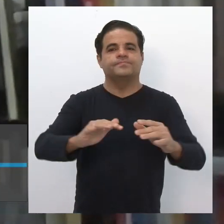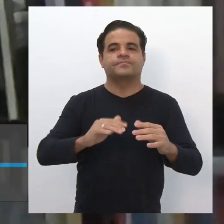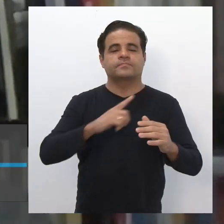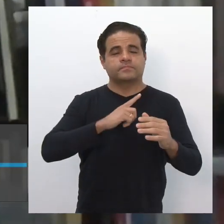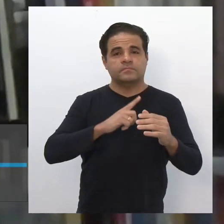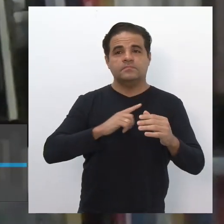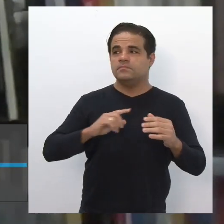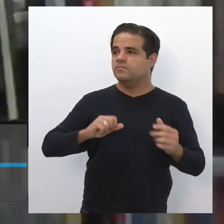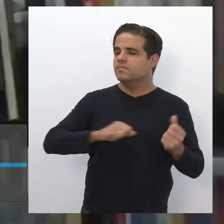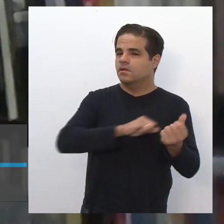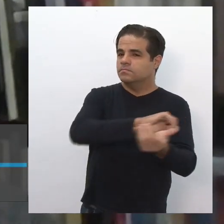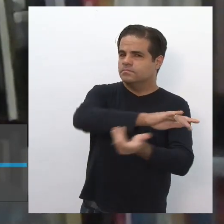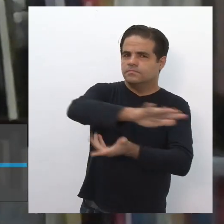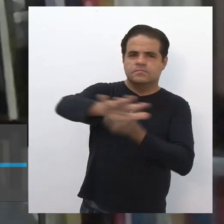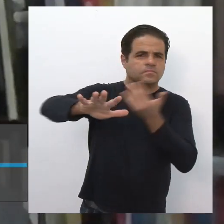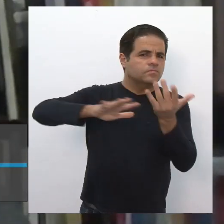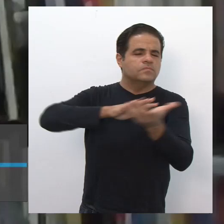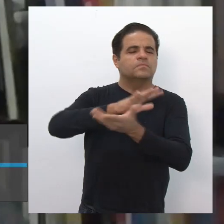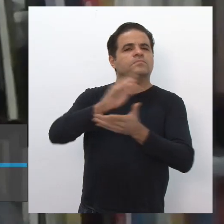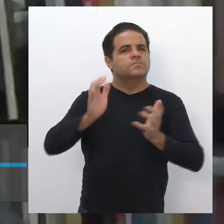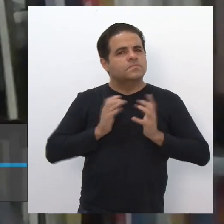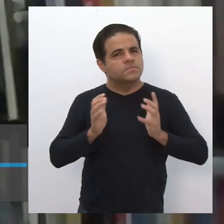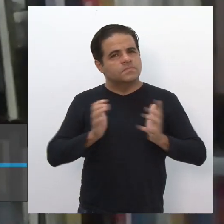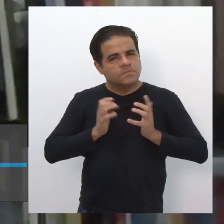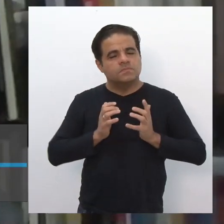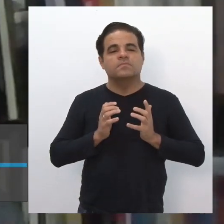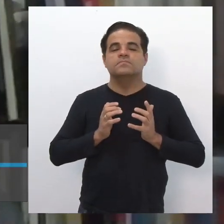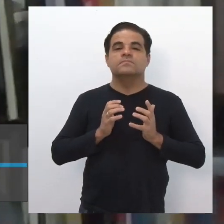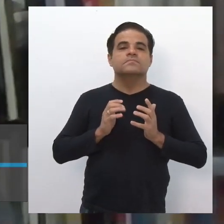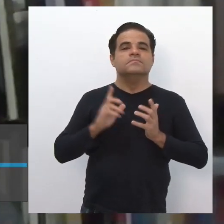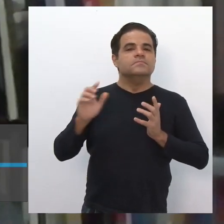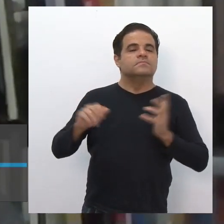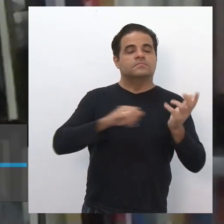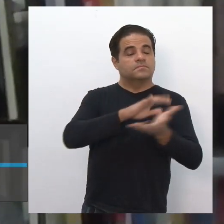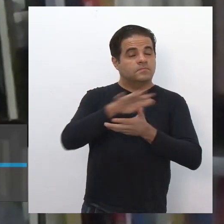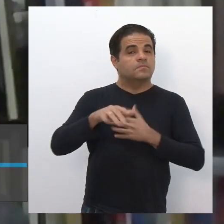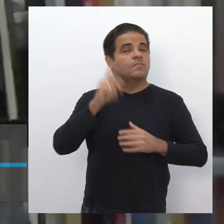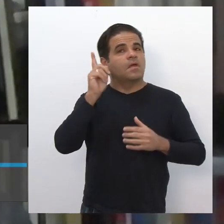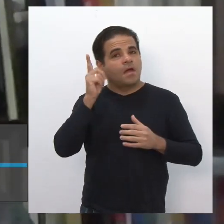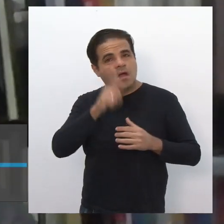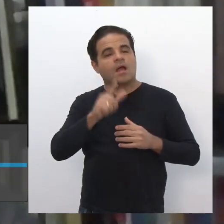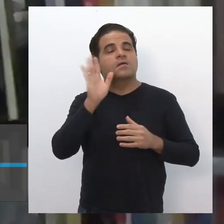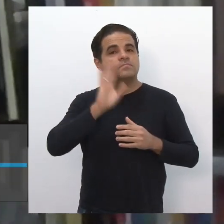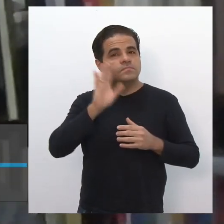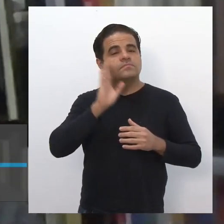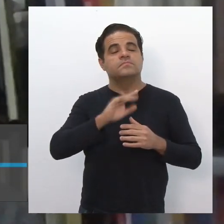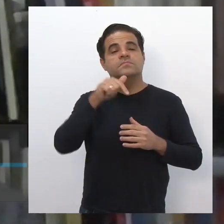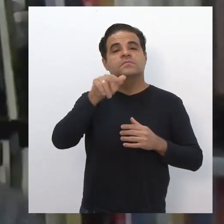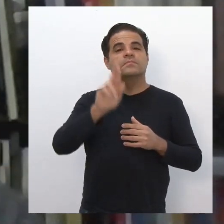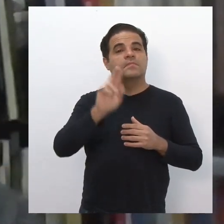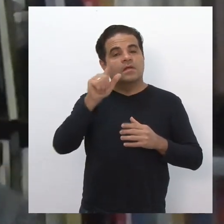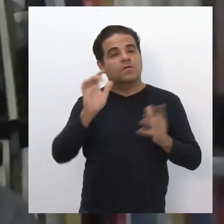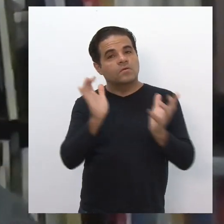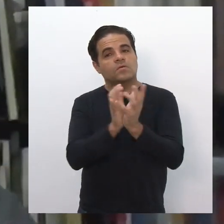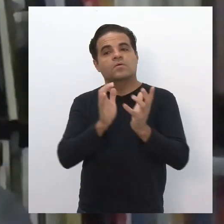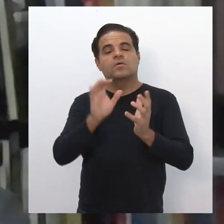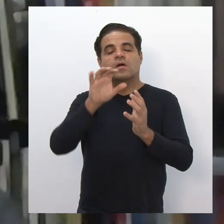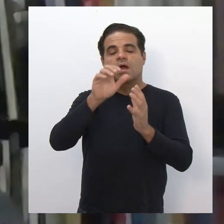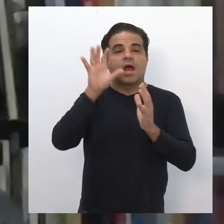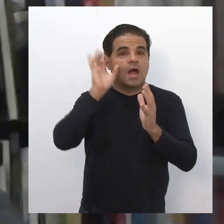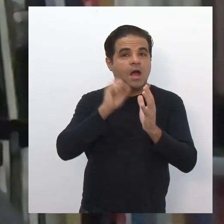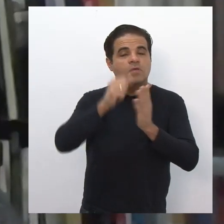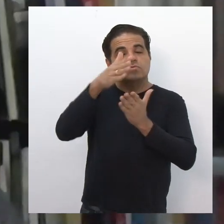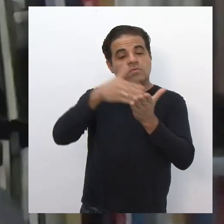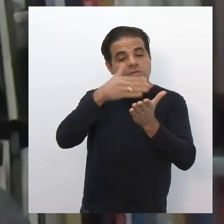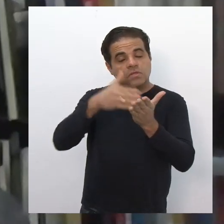esse universo muito rico, né. Agora, nesse universo, um que é extremamente original, Pierre, é o Clube do Audiolivro, tá?